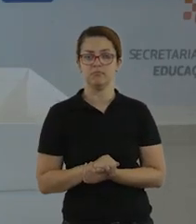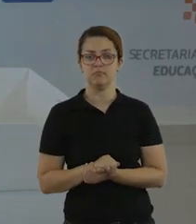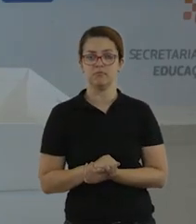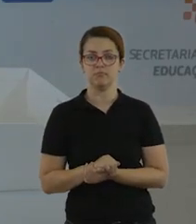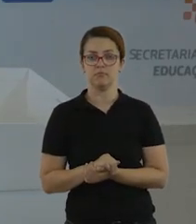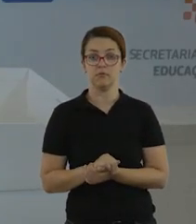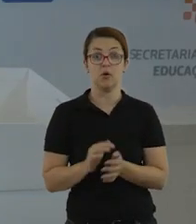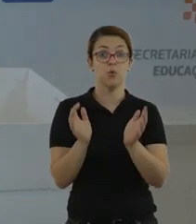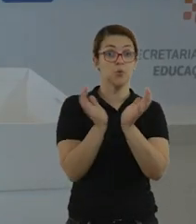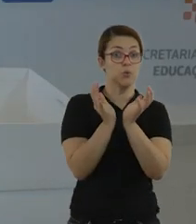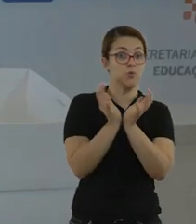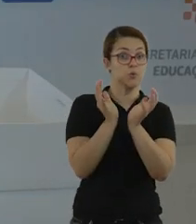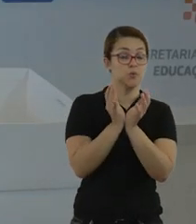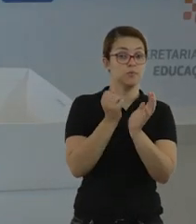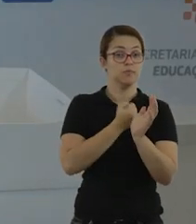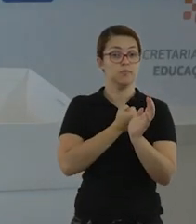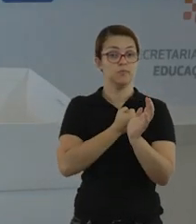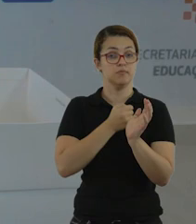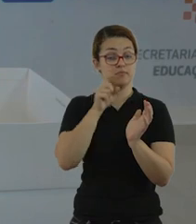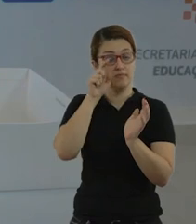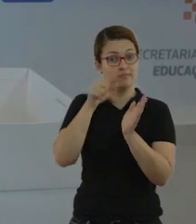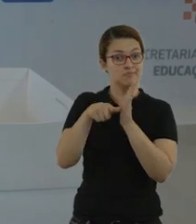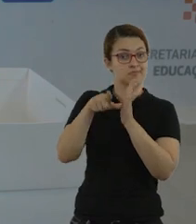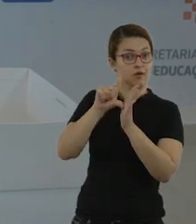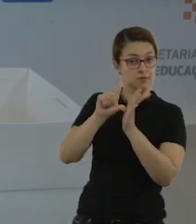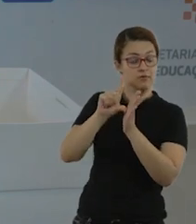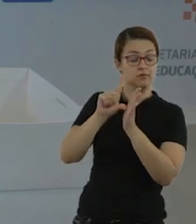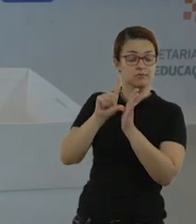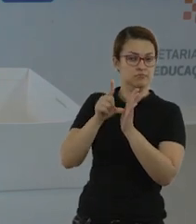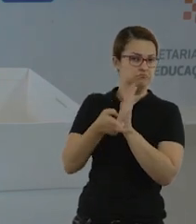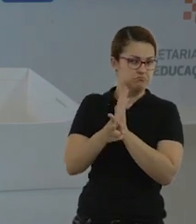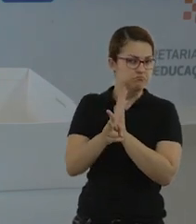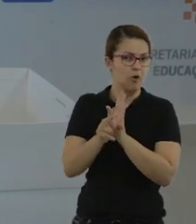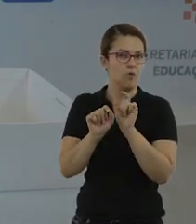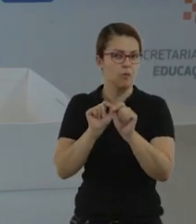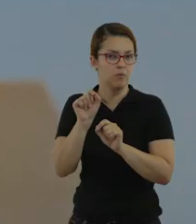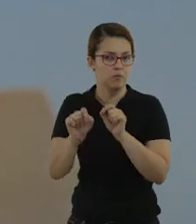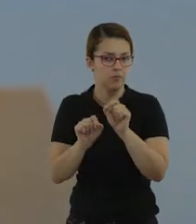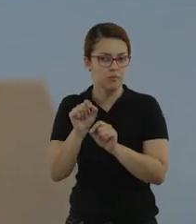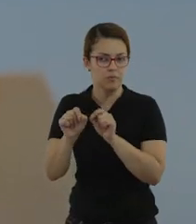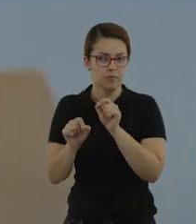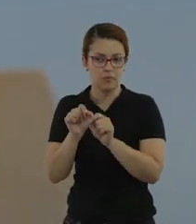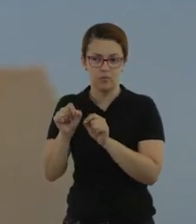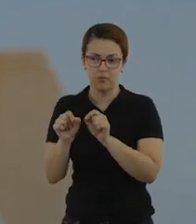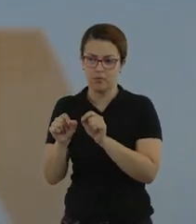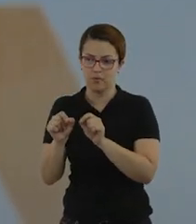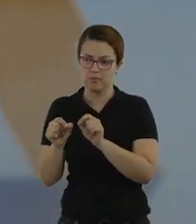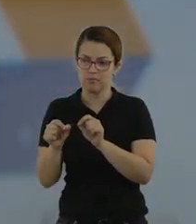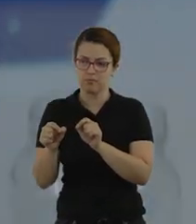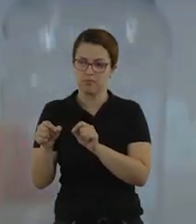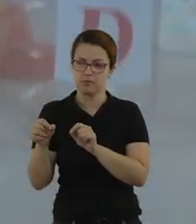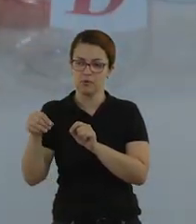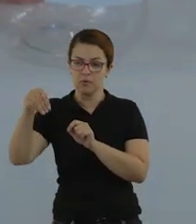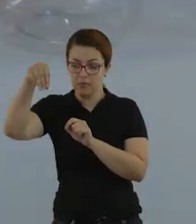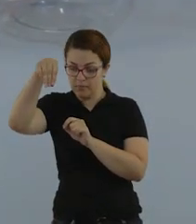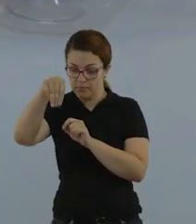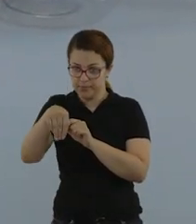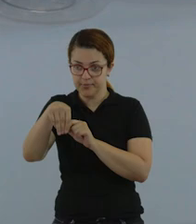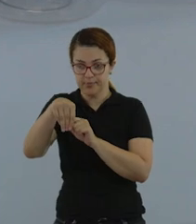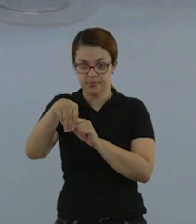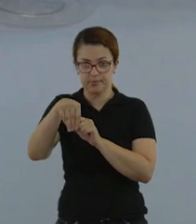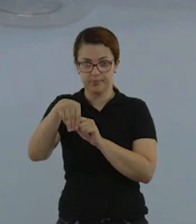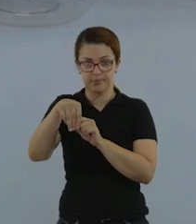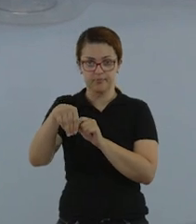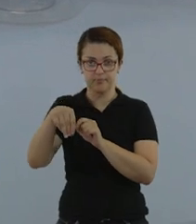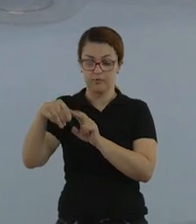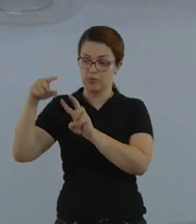para a segunda classe. Antes de irmos para a segunda classe, nós temos que colocar esse pontinho aqui, ó, que é o que vai dividir